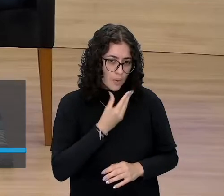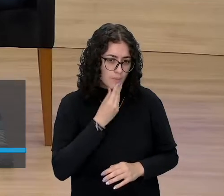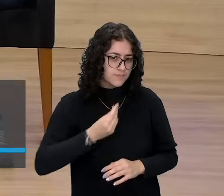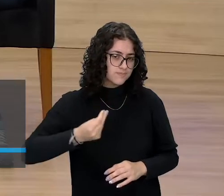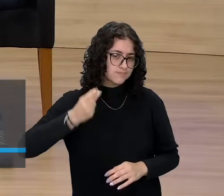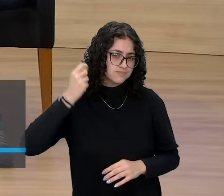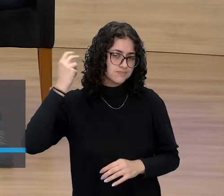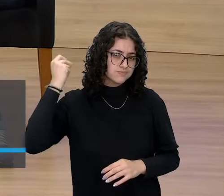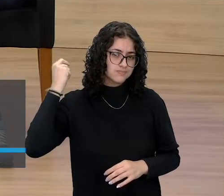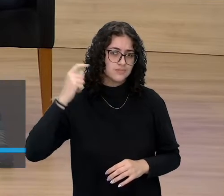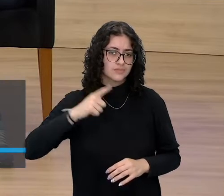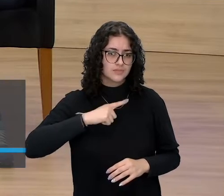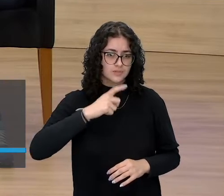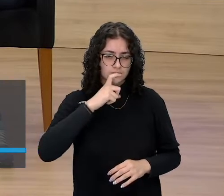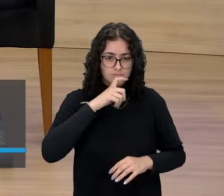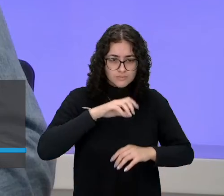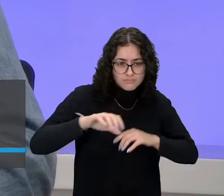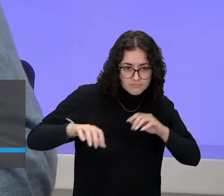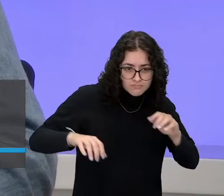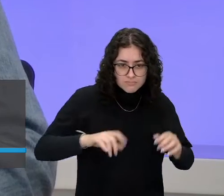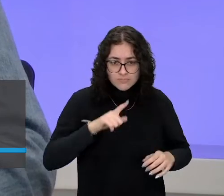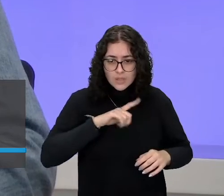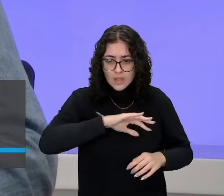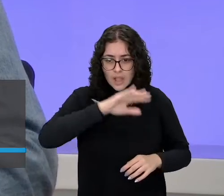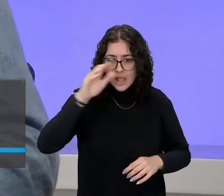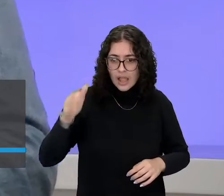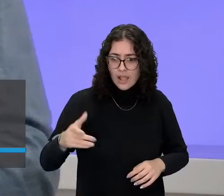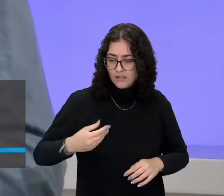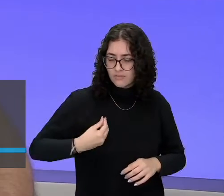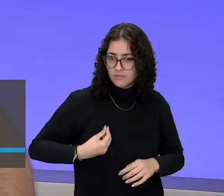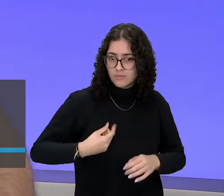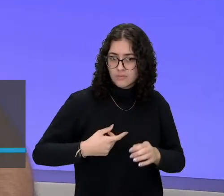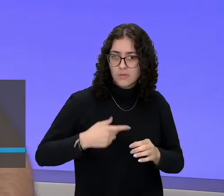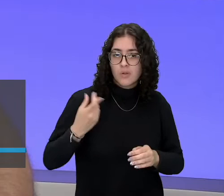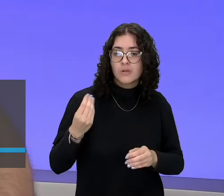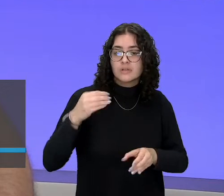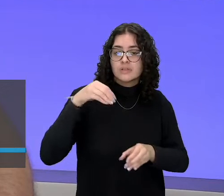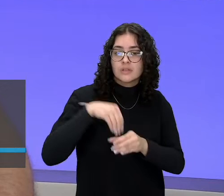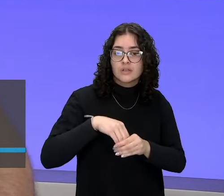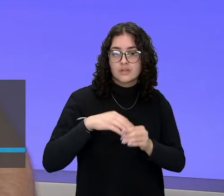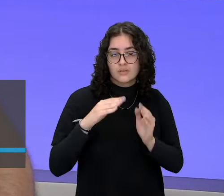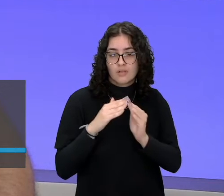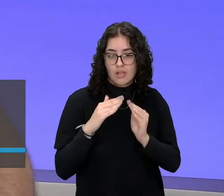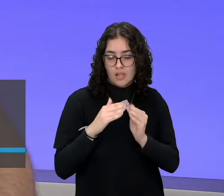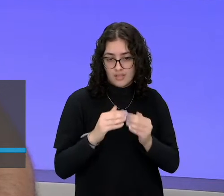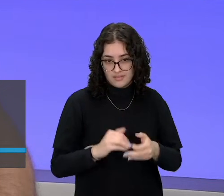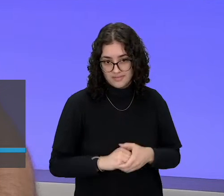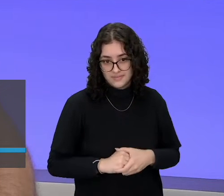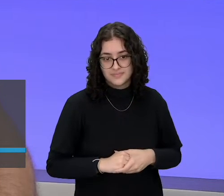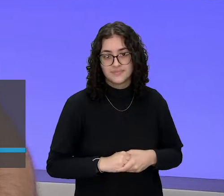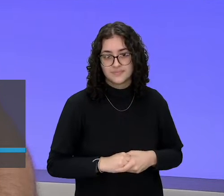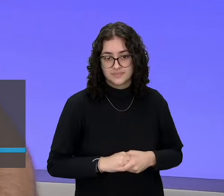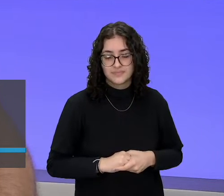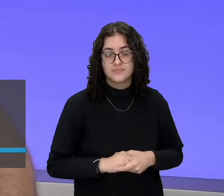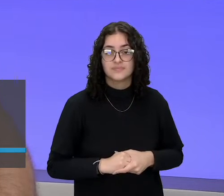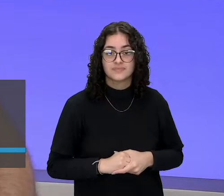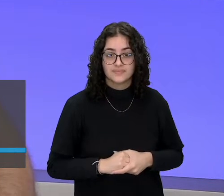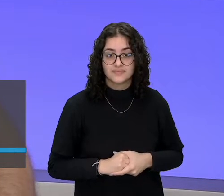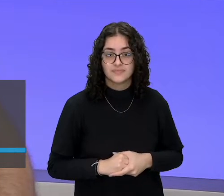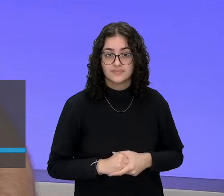a gente fala do homem das cavernas, porque as cavernas eram os locais onde eles procuravam abrigos, né? Isso, as residências,